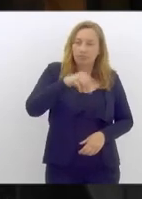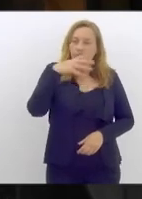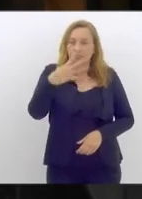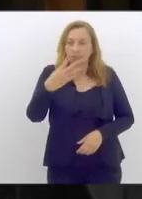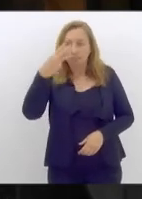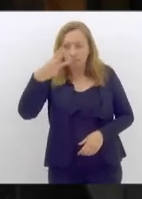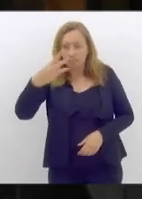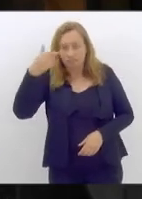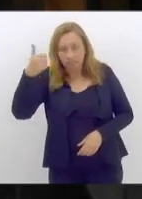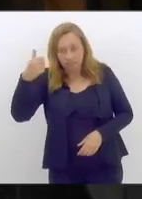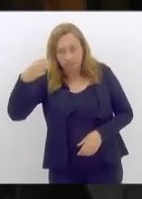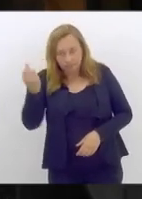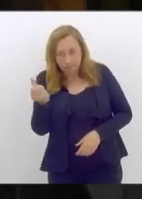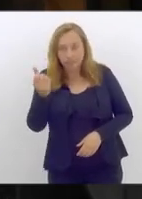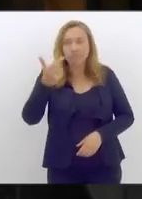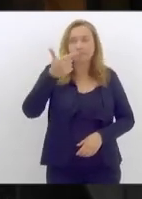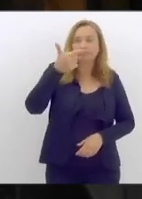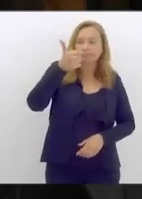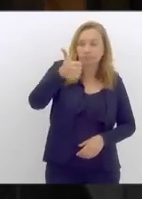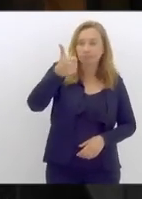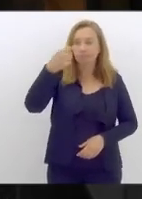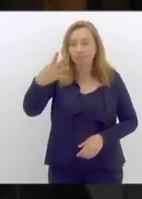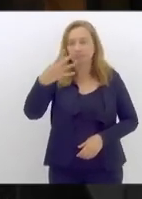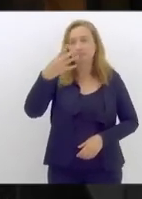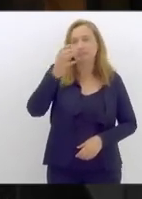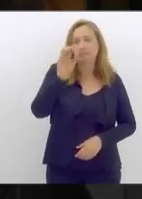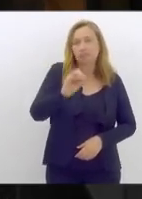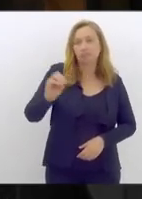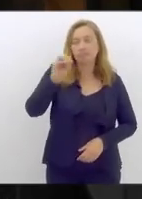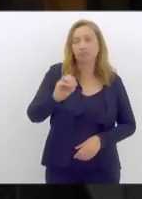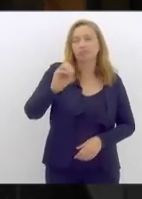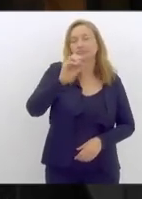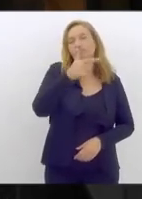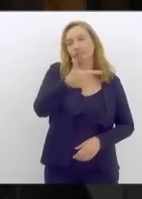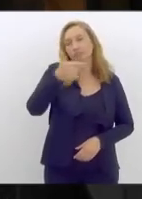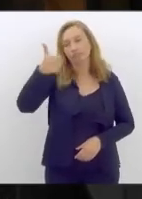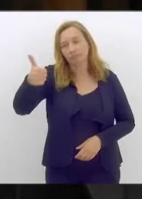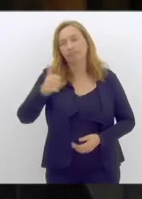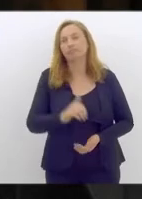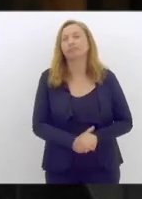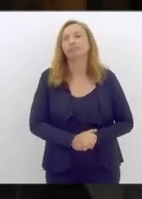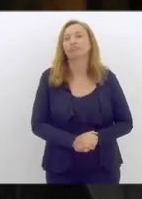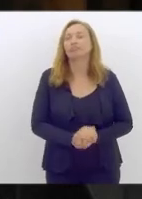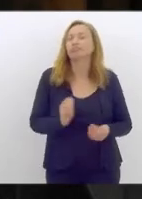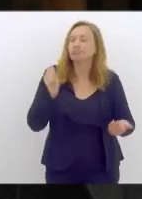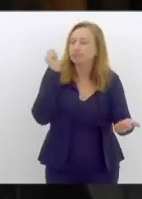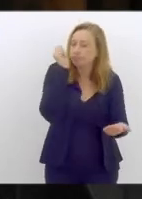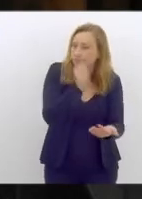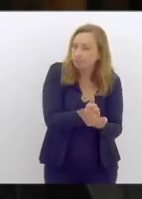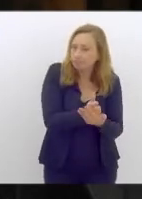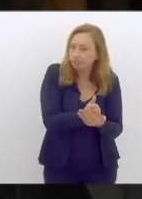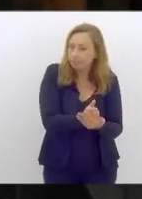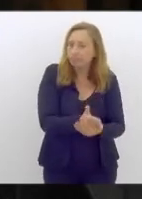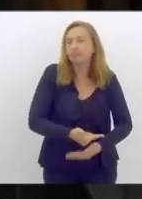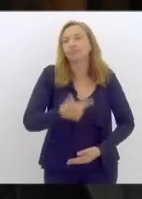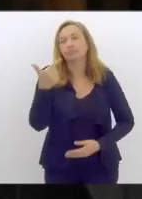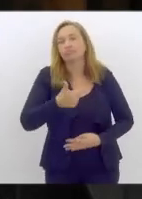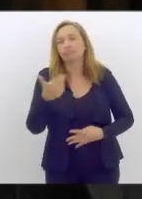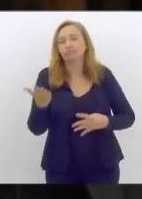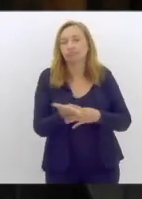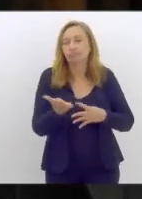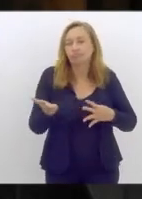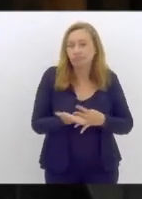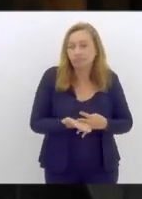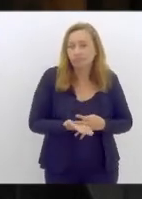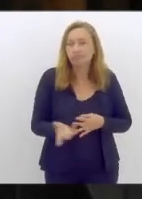de 14 de outubro de 21 que é pagamento da segunda parcela